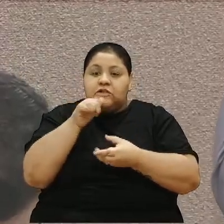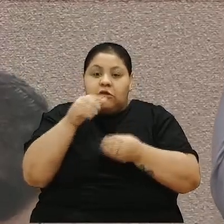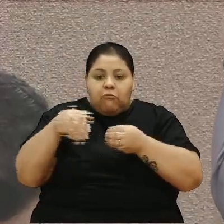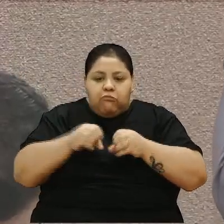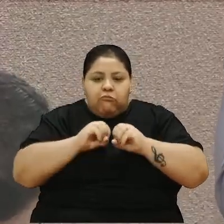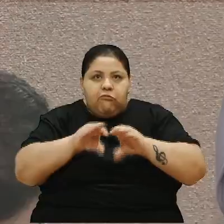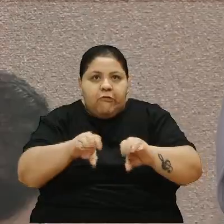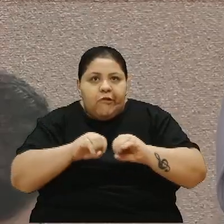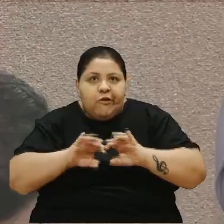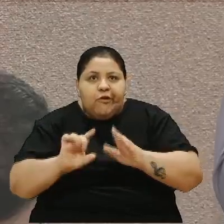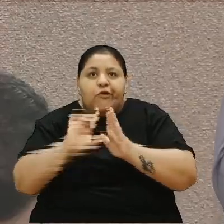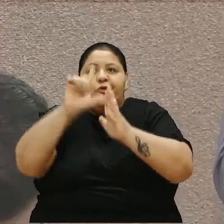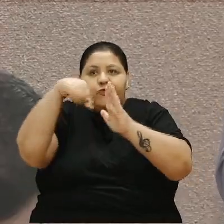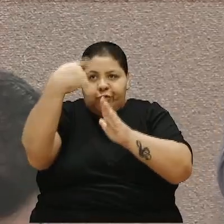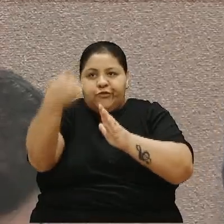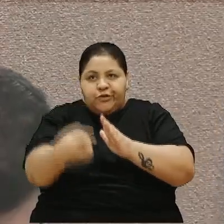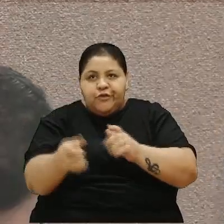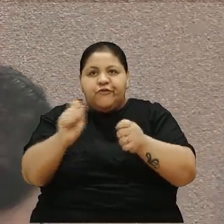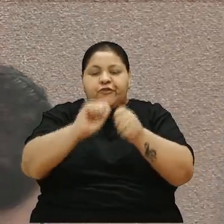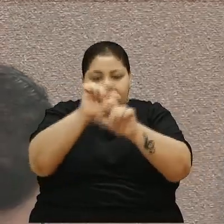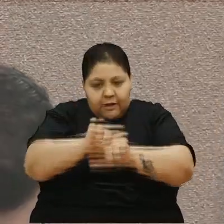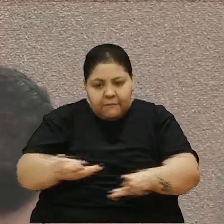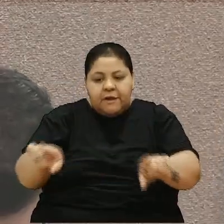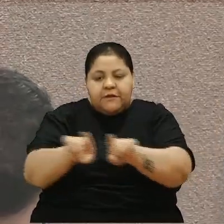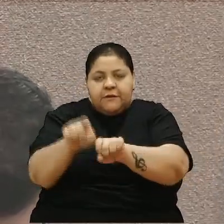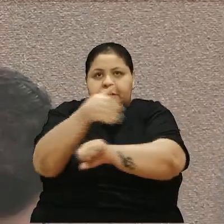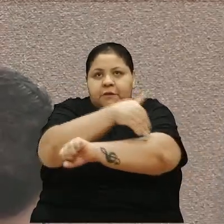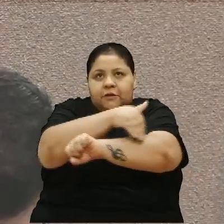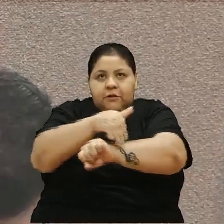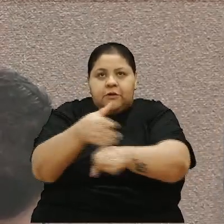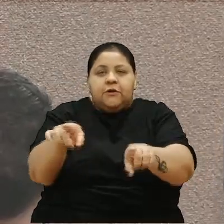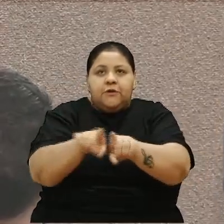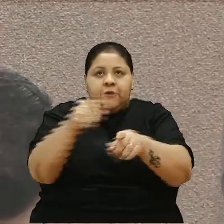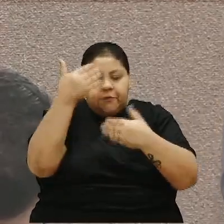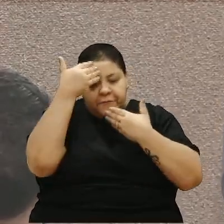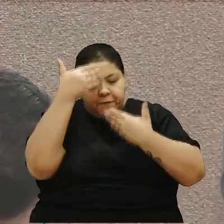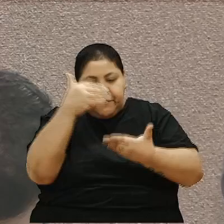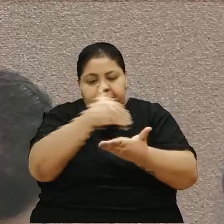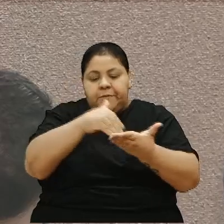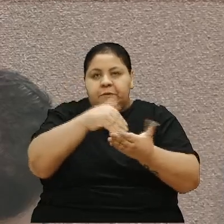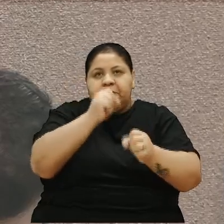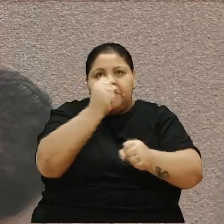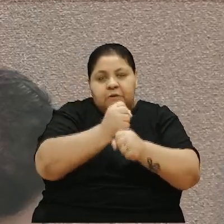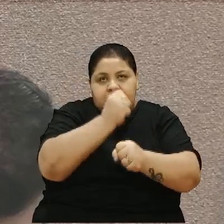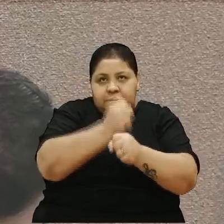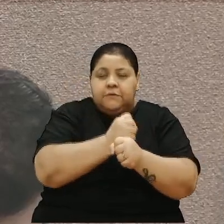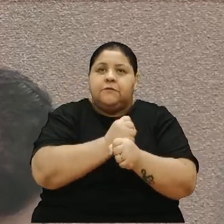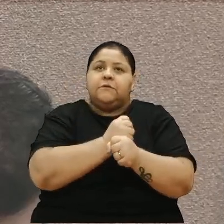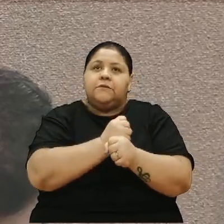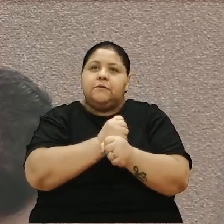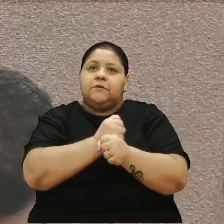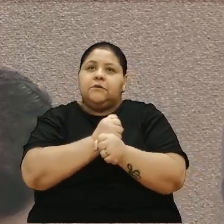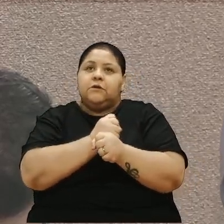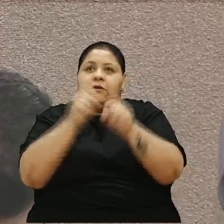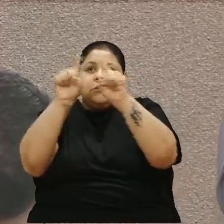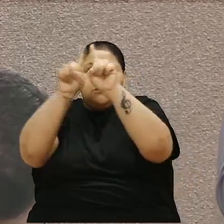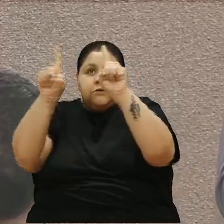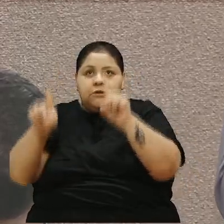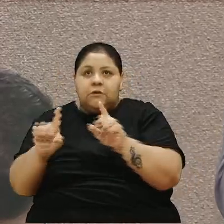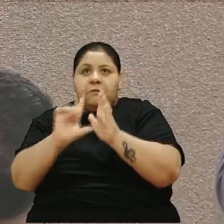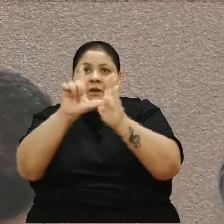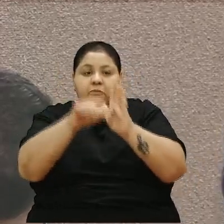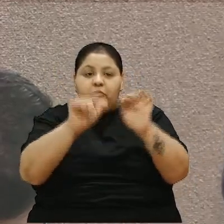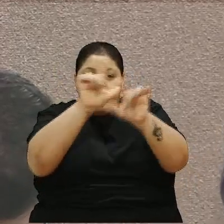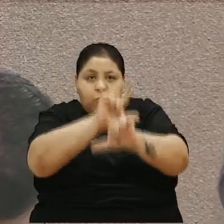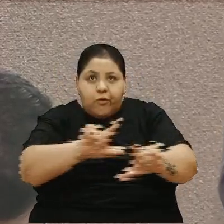foram lá e fizeram a limpeza da via. Também eu gostaria de agradecer aqui o secretário de Obras por ter levado as suas equipes para depois fazer a limpeza